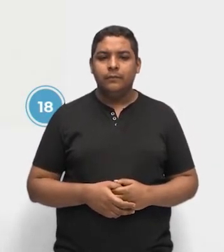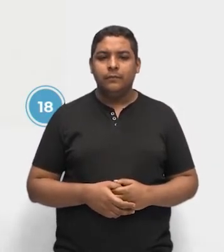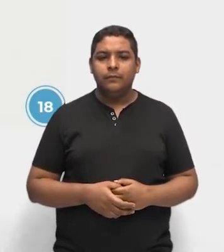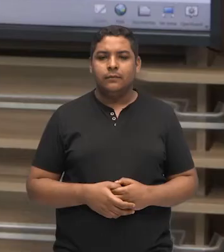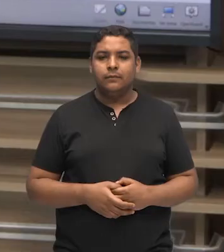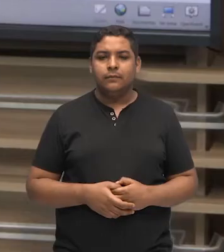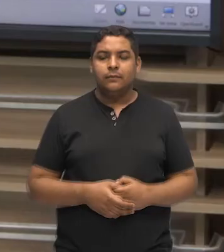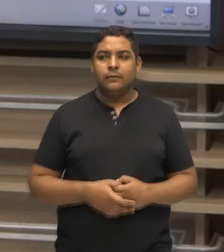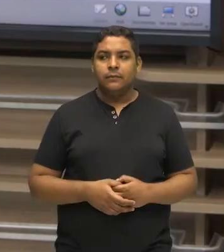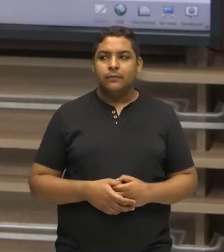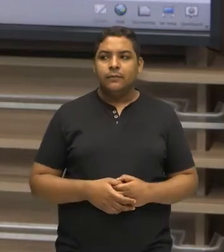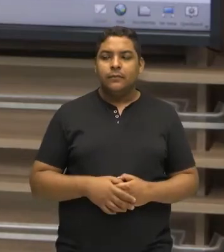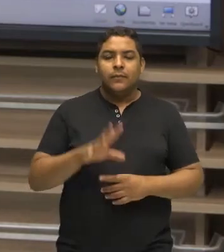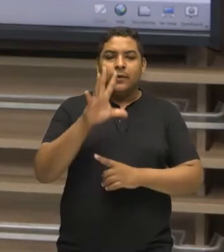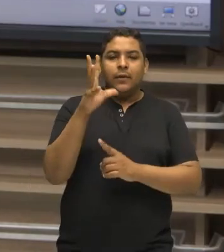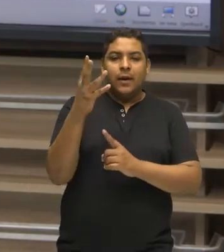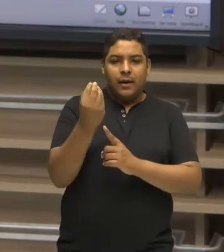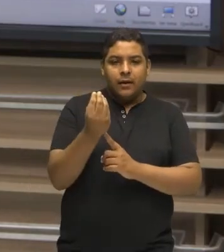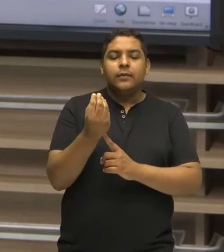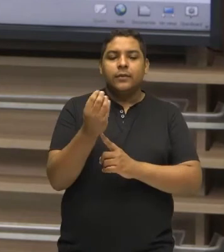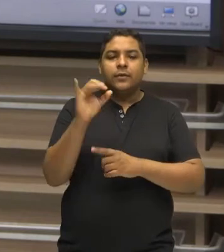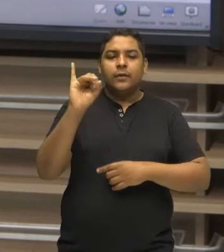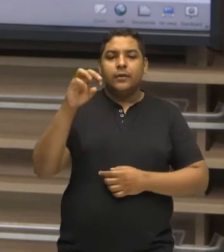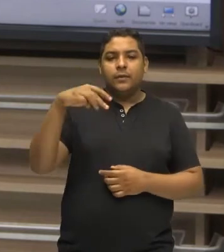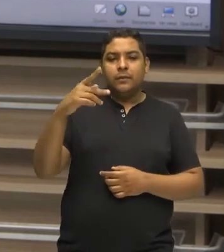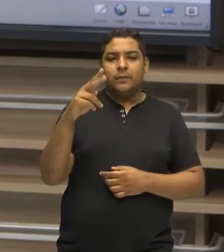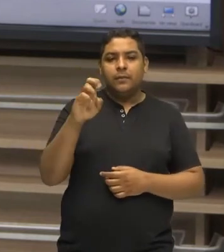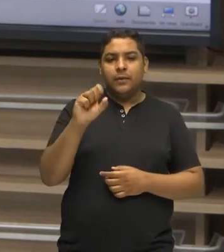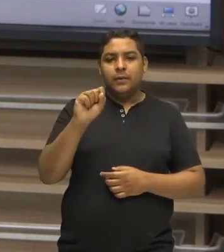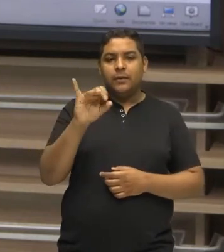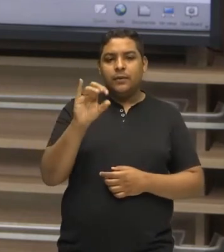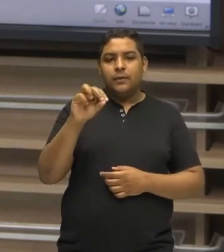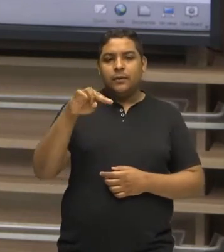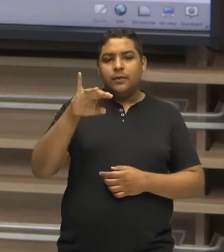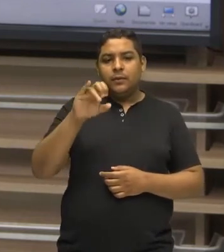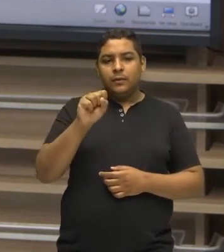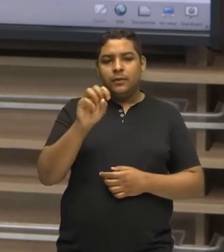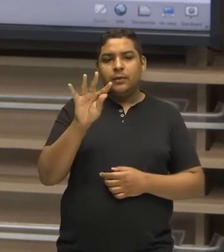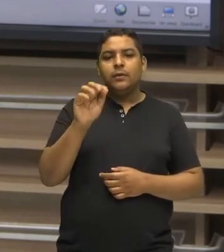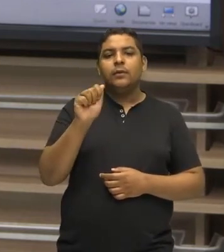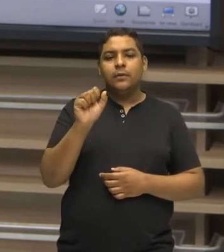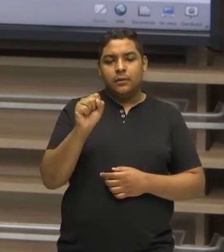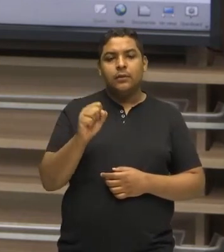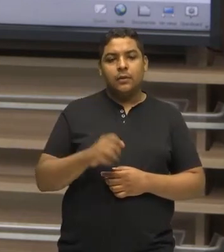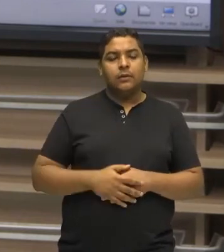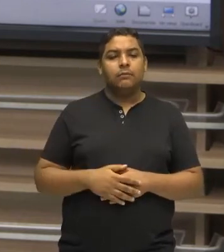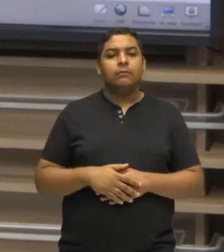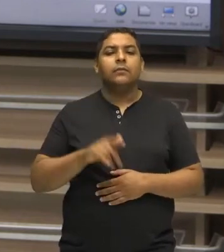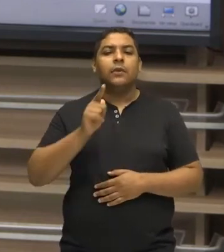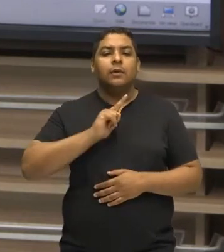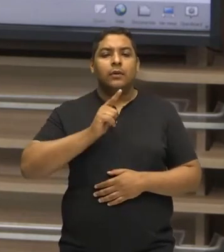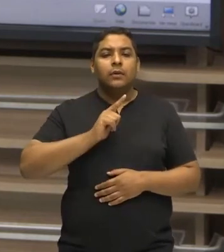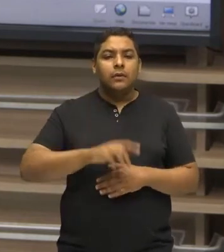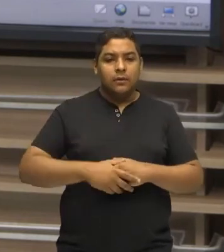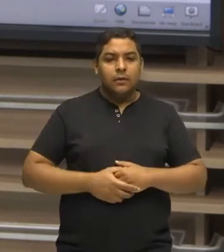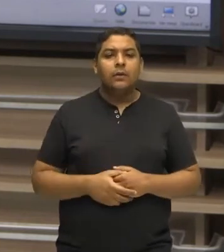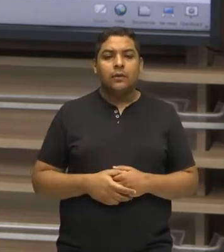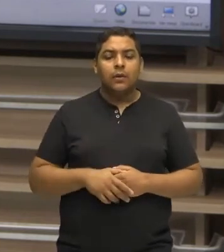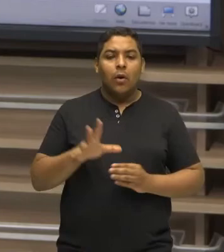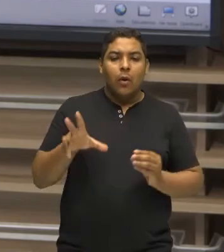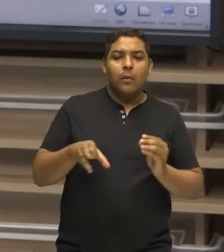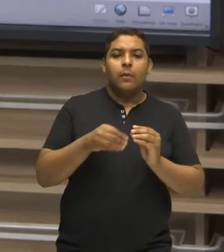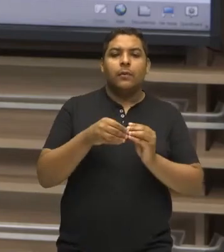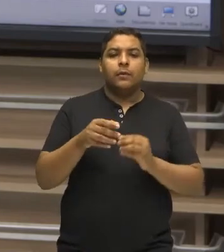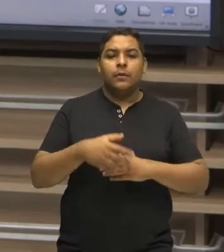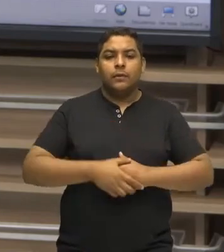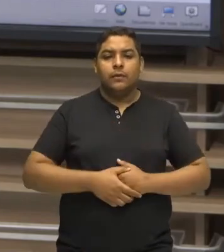artistas impressionistas estudam muito essa composição artística das cores complementares. E